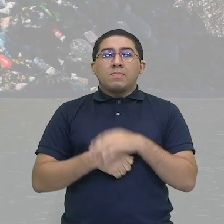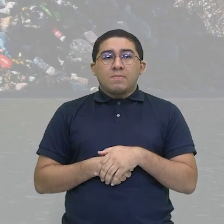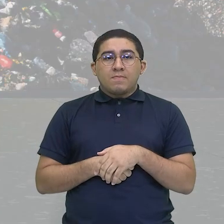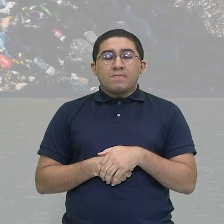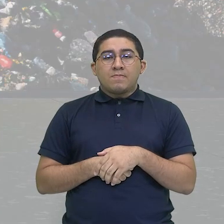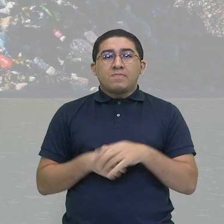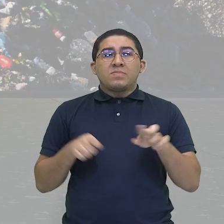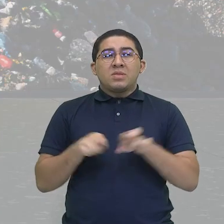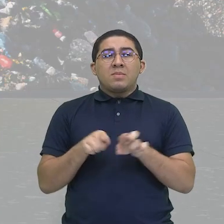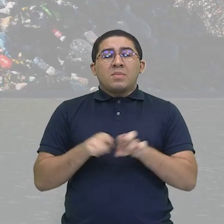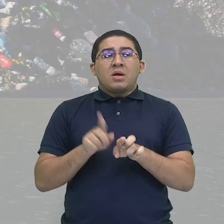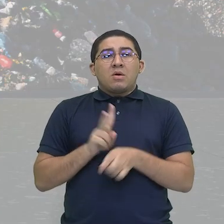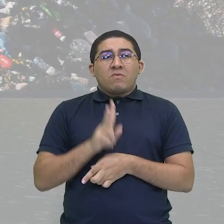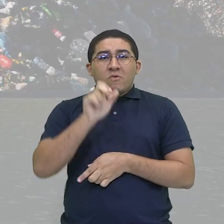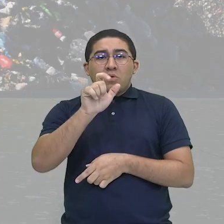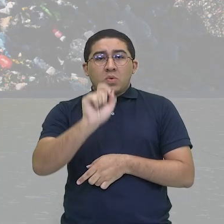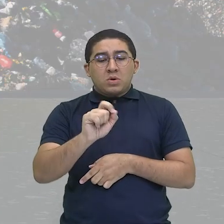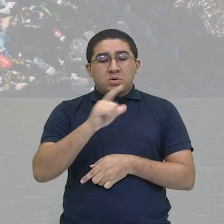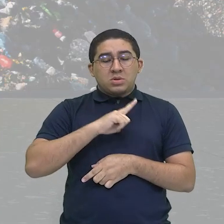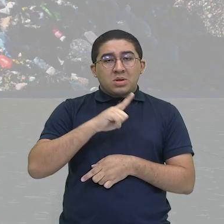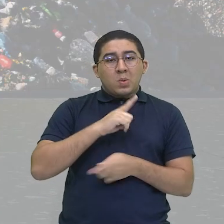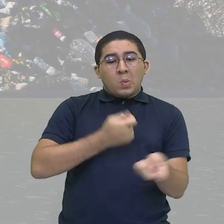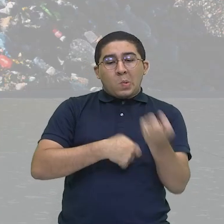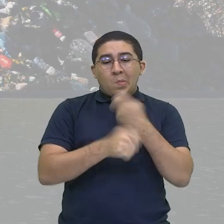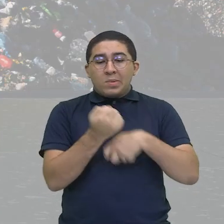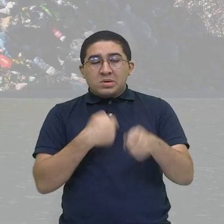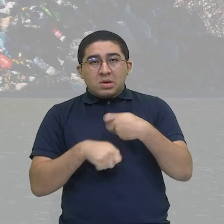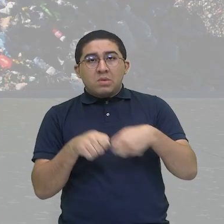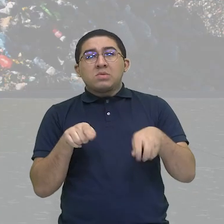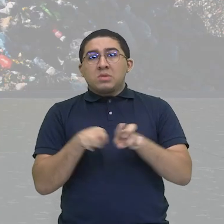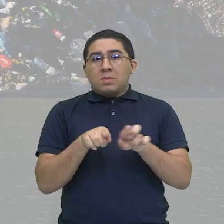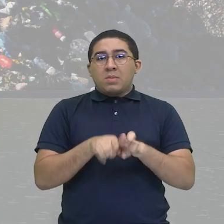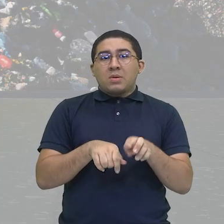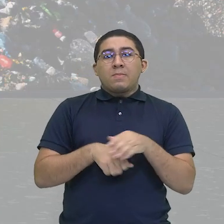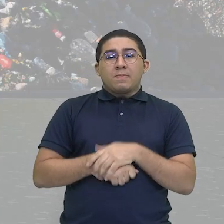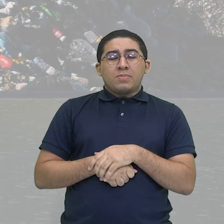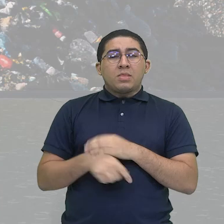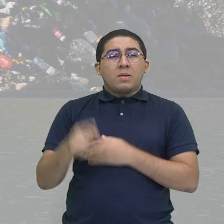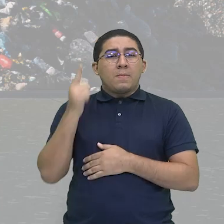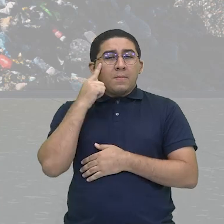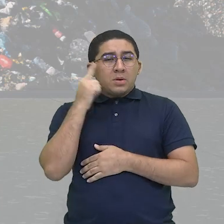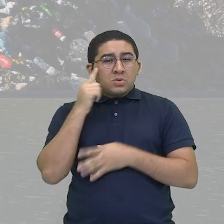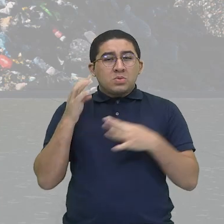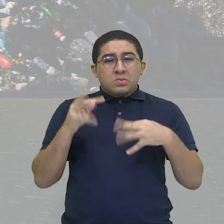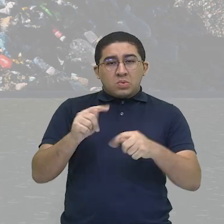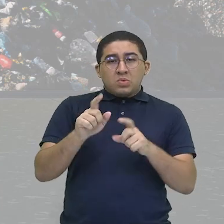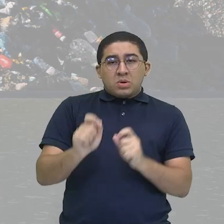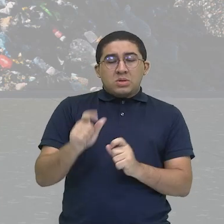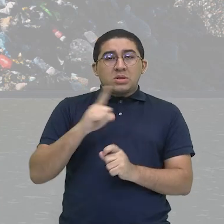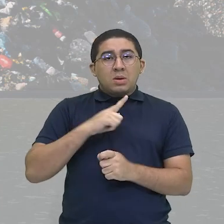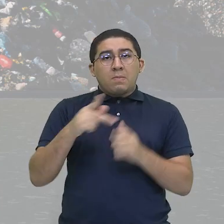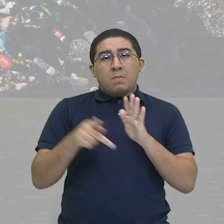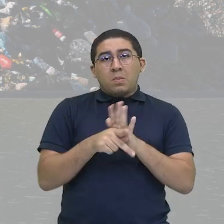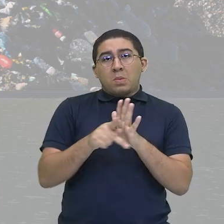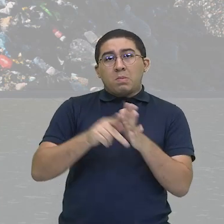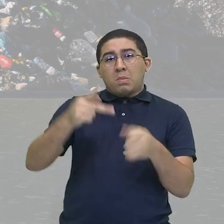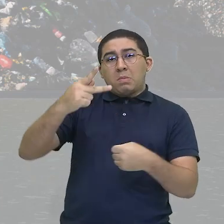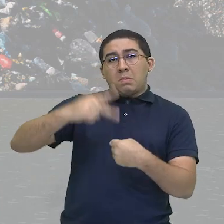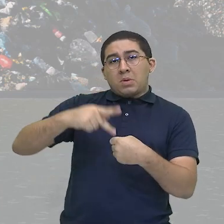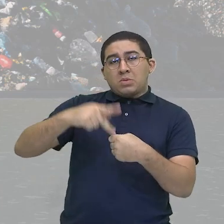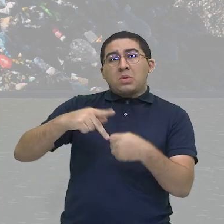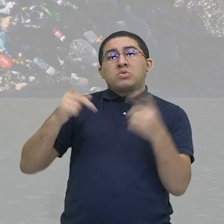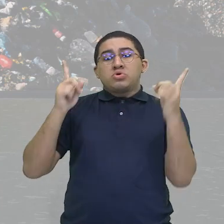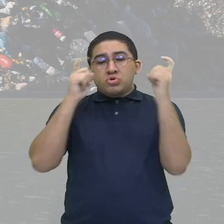setor comercial e doméstico, enquanto os subsídios aos combustíveis fósseis dificultam